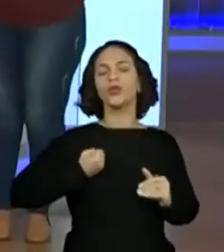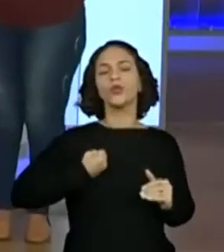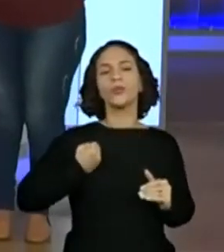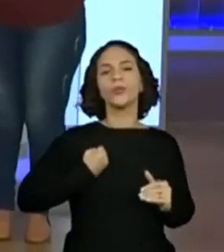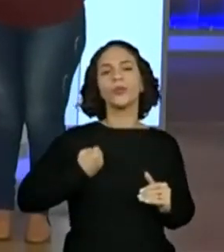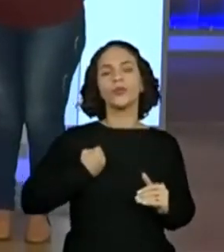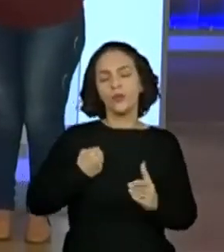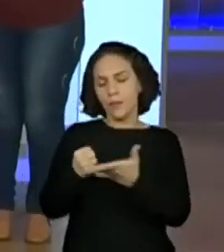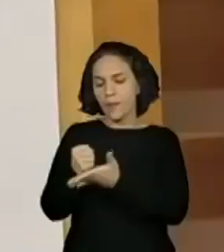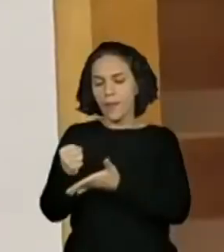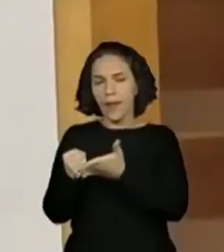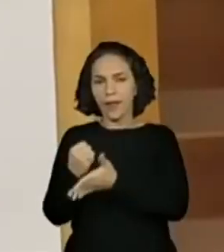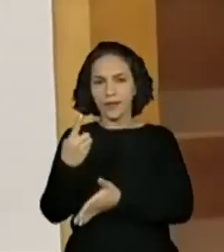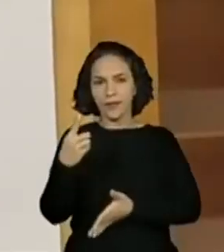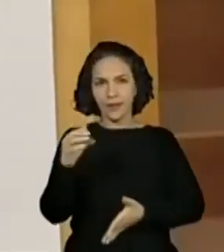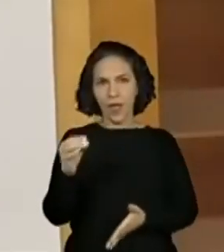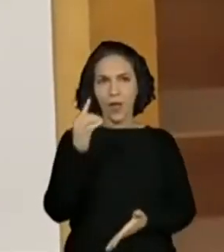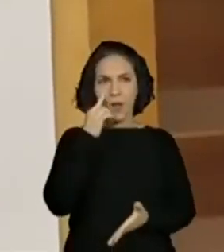Olha só,